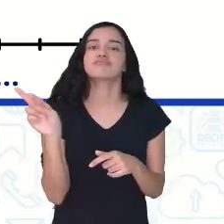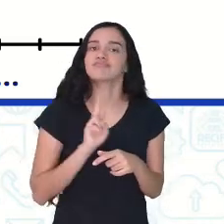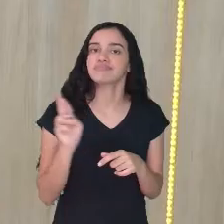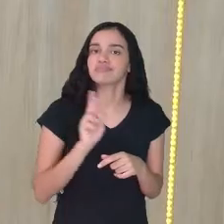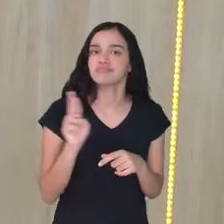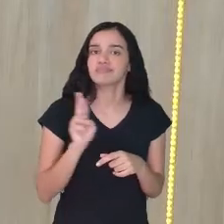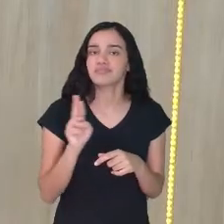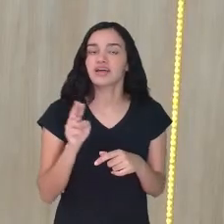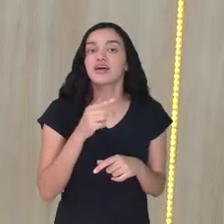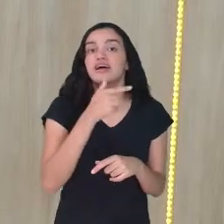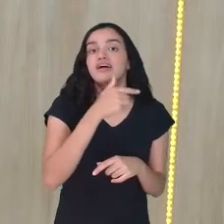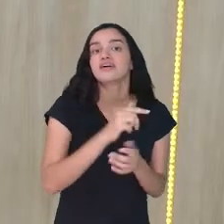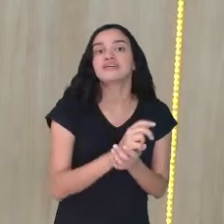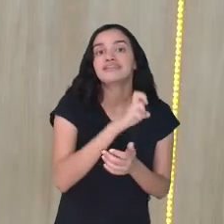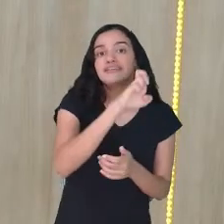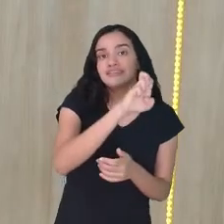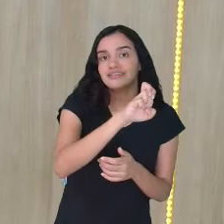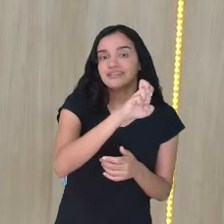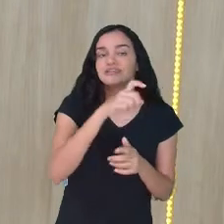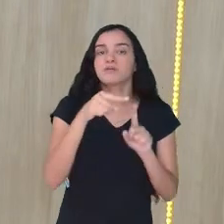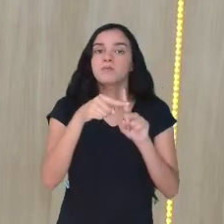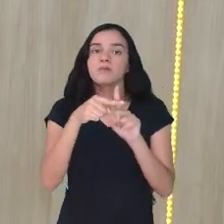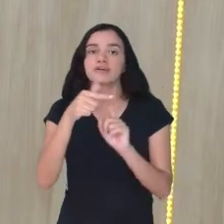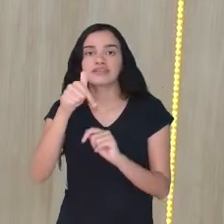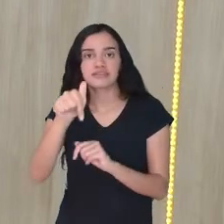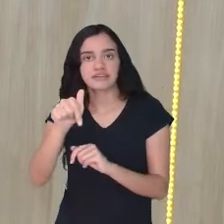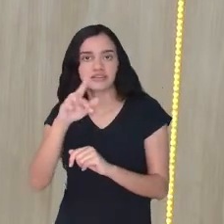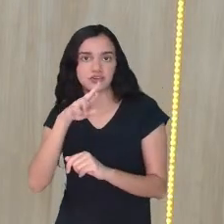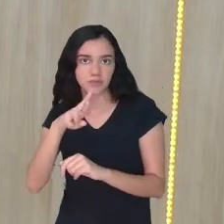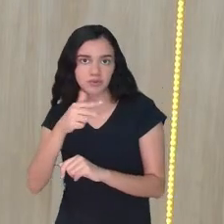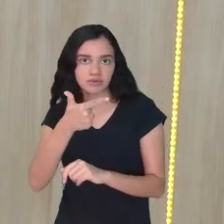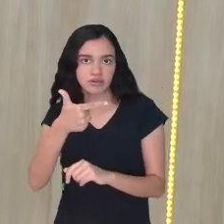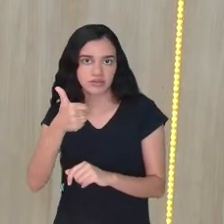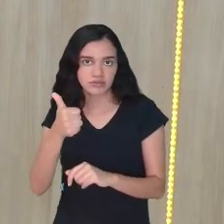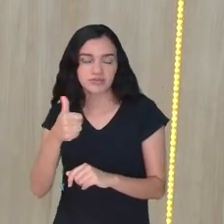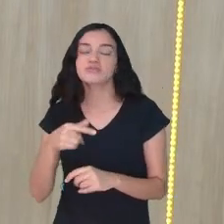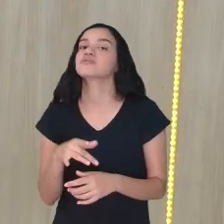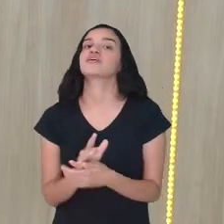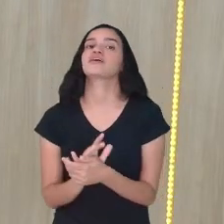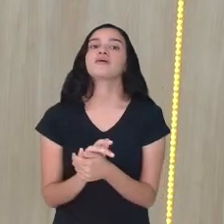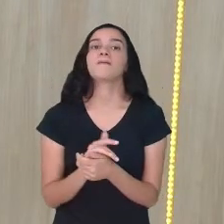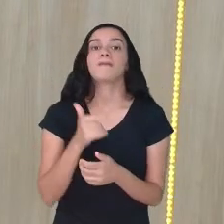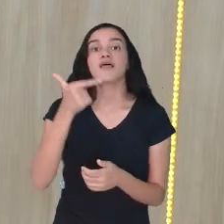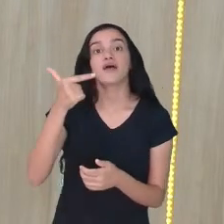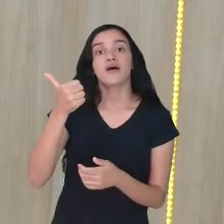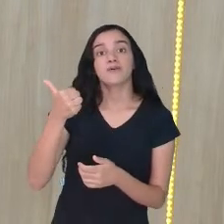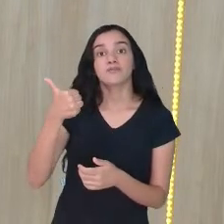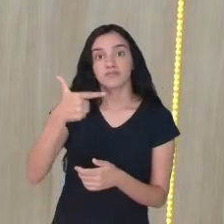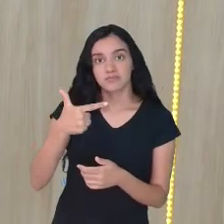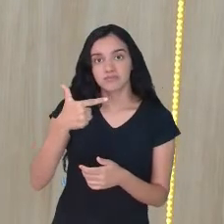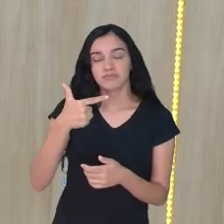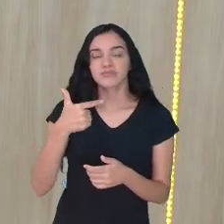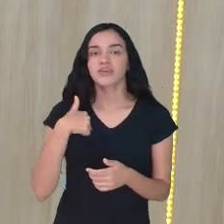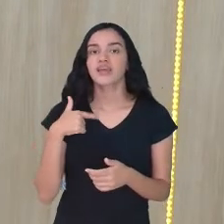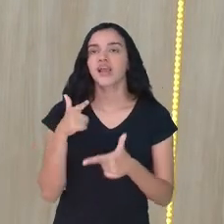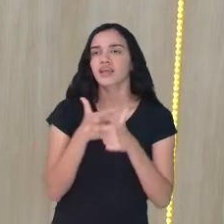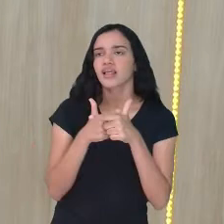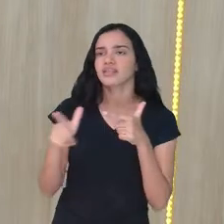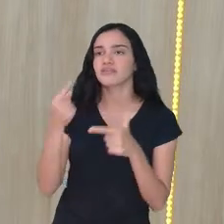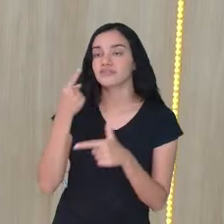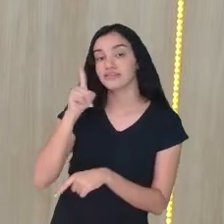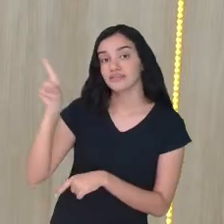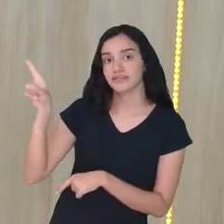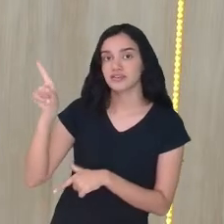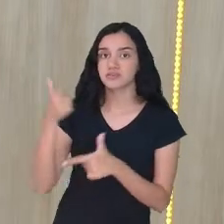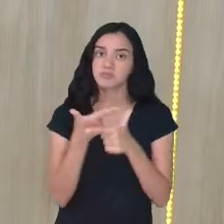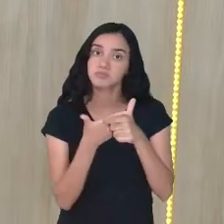dá 12, então dá negativo. Bom, e aqui a divisão. Se eu